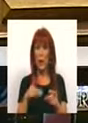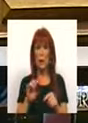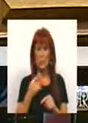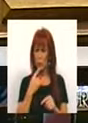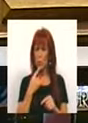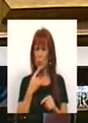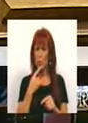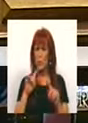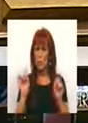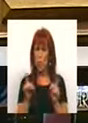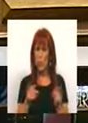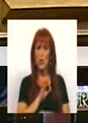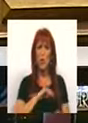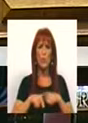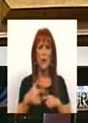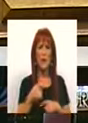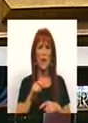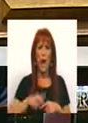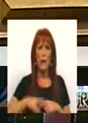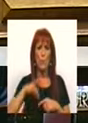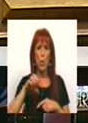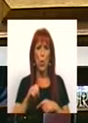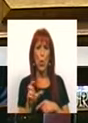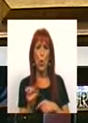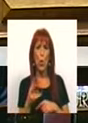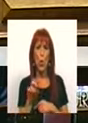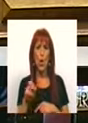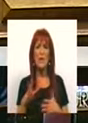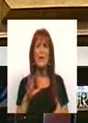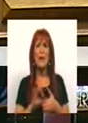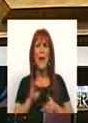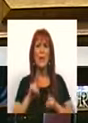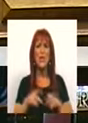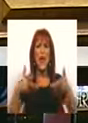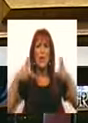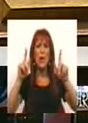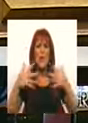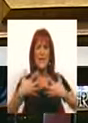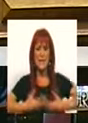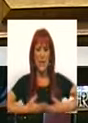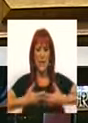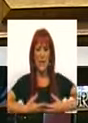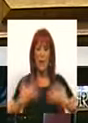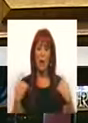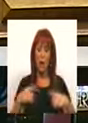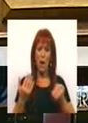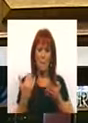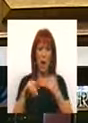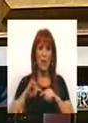muito sucintamente pelo Sr. Deputado Telmo Correia, tem que ver com a liberdade sindical. De facto,